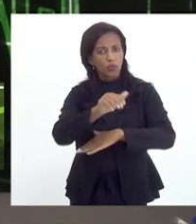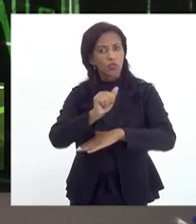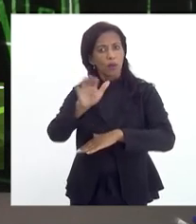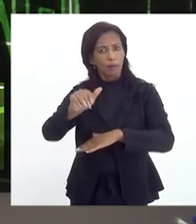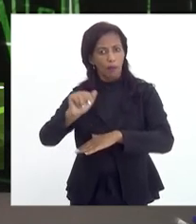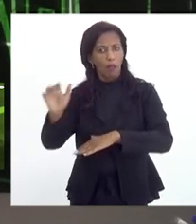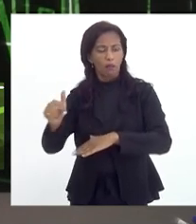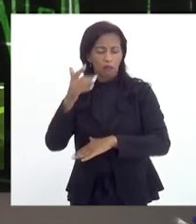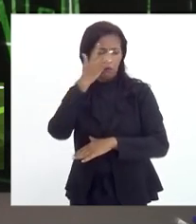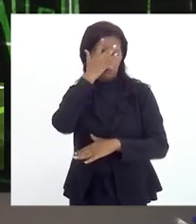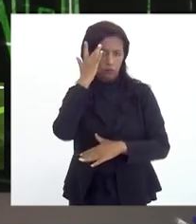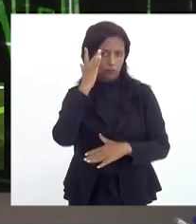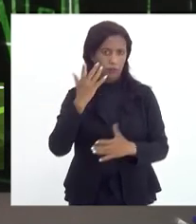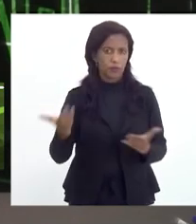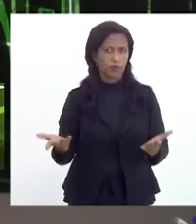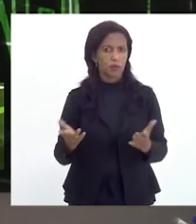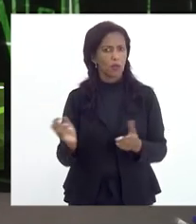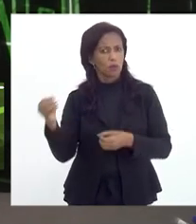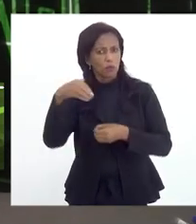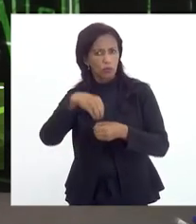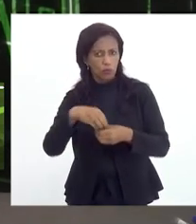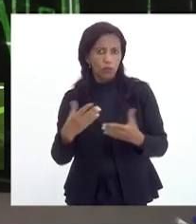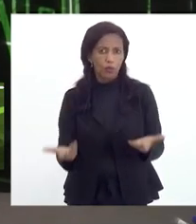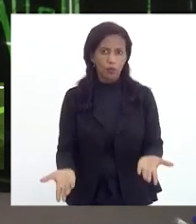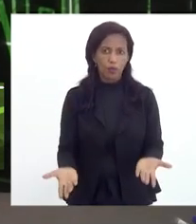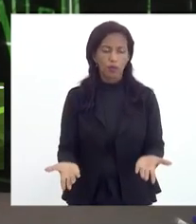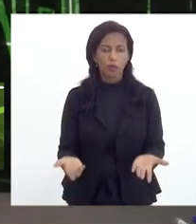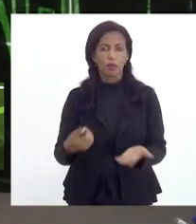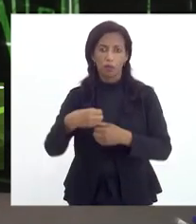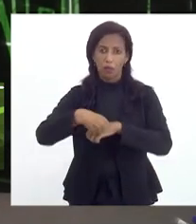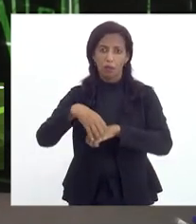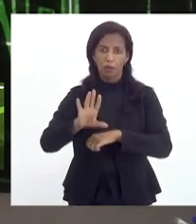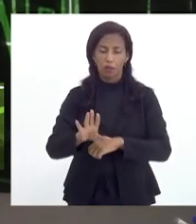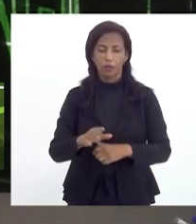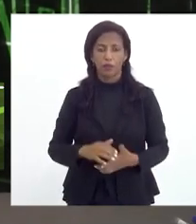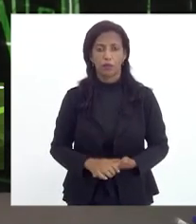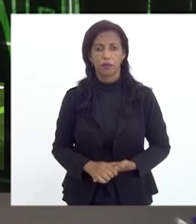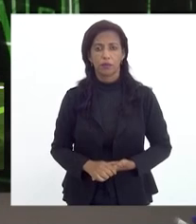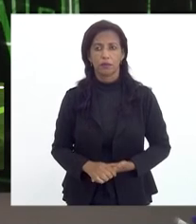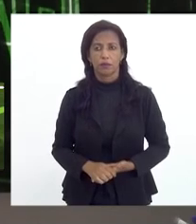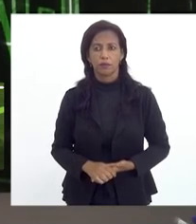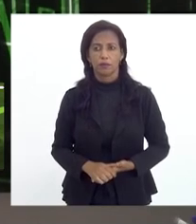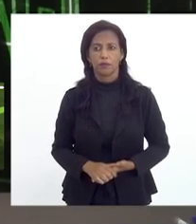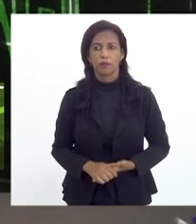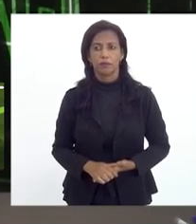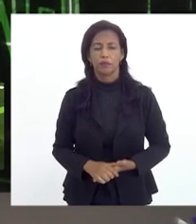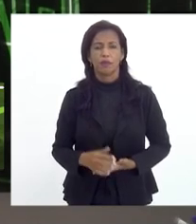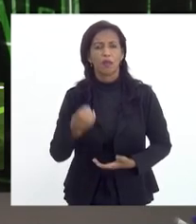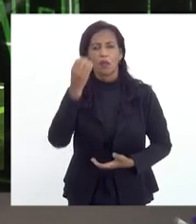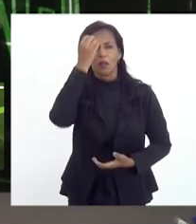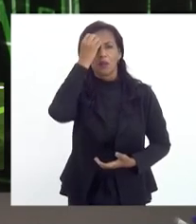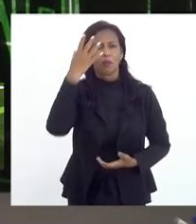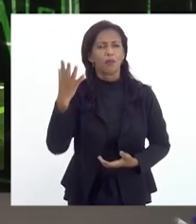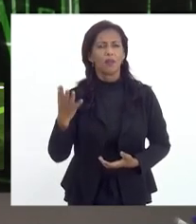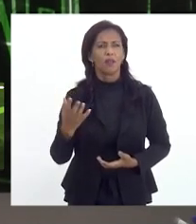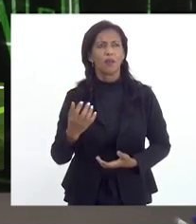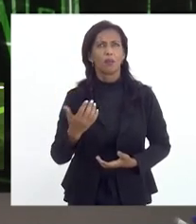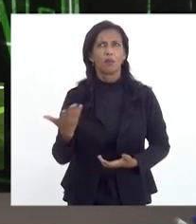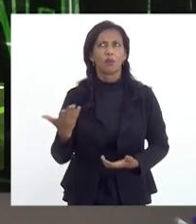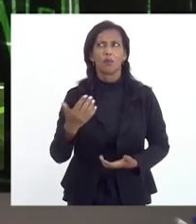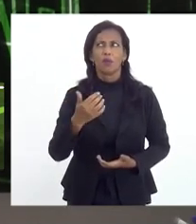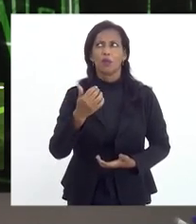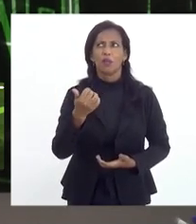As pessoas Então Está tudo incluído Quem encaminhou Então Não me lembro a quantidade Deve ter uns